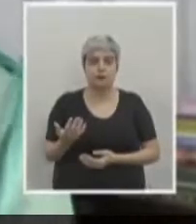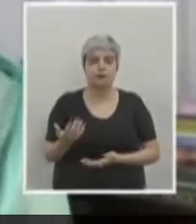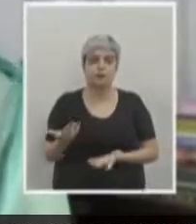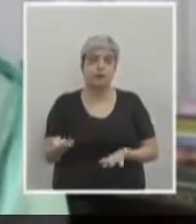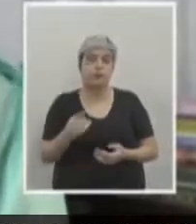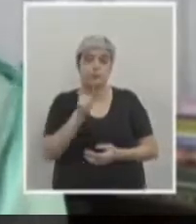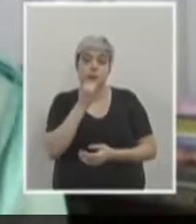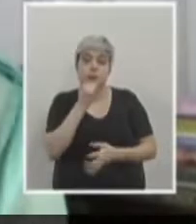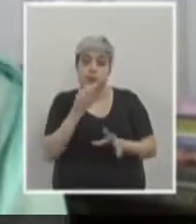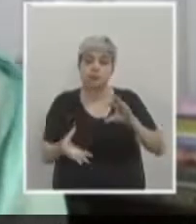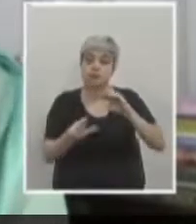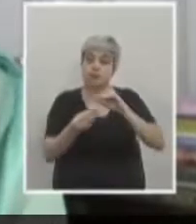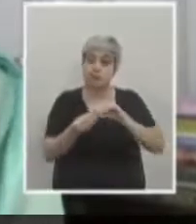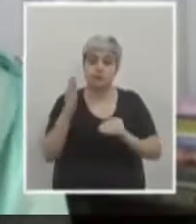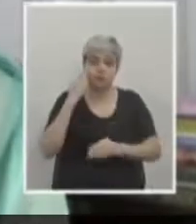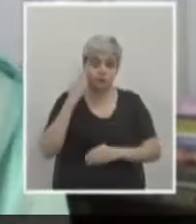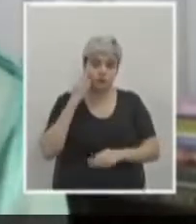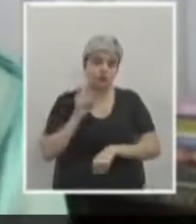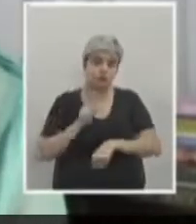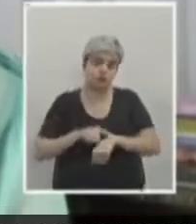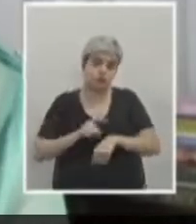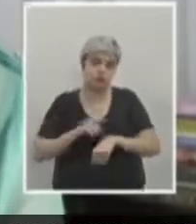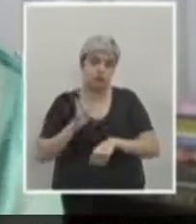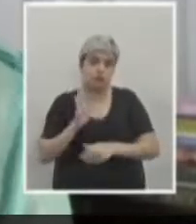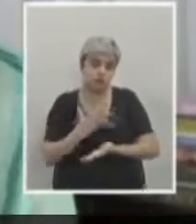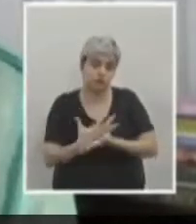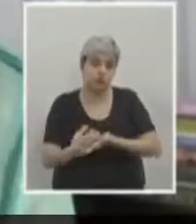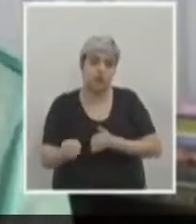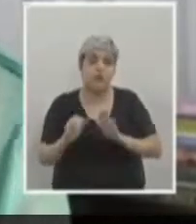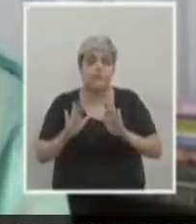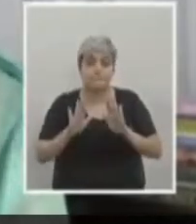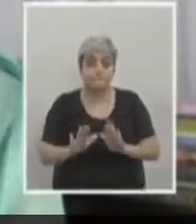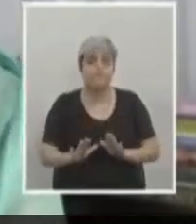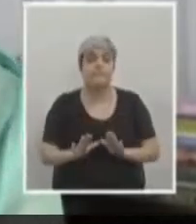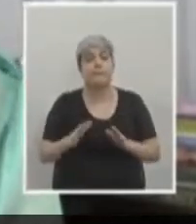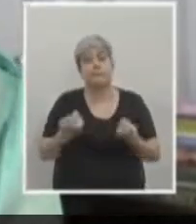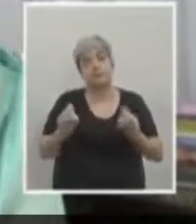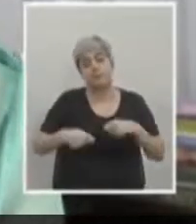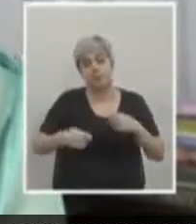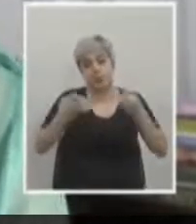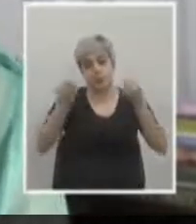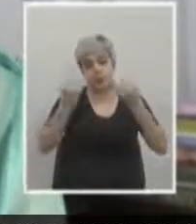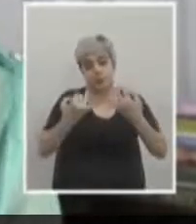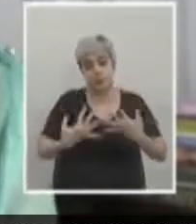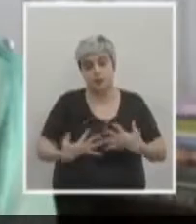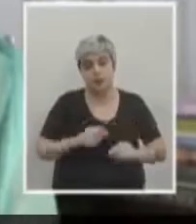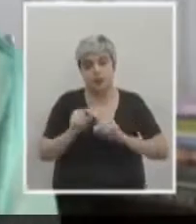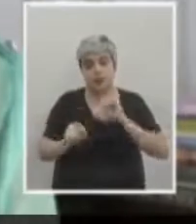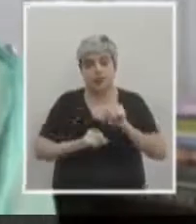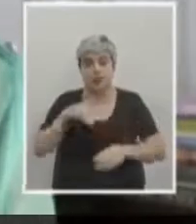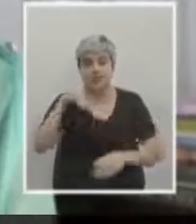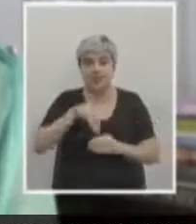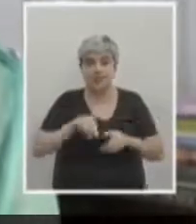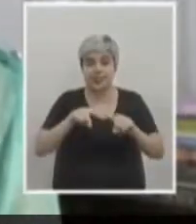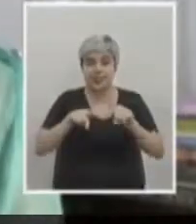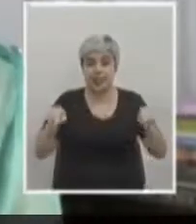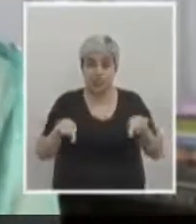para concluir, tá? Desculpa, eu já sei que eu já excedi meu tempo. Só para concluir, o edital 05 também, as professoras regentes da sala de recurso.